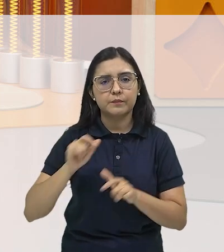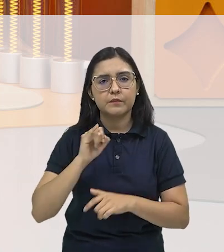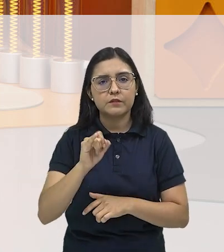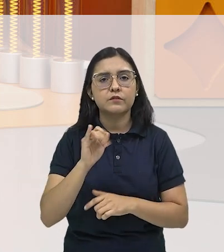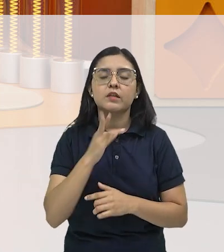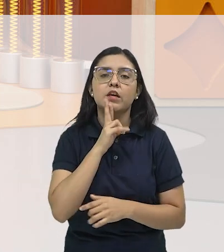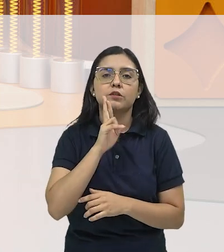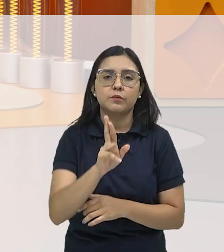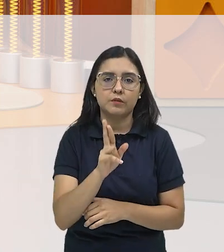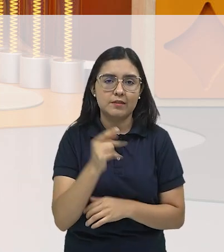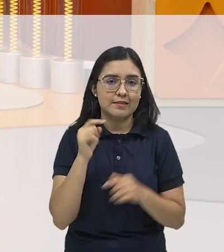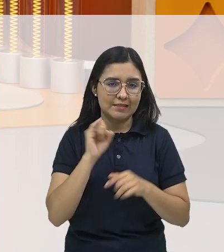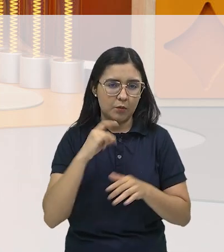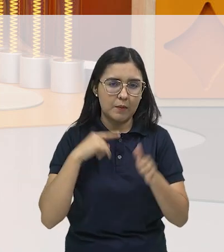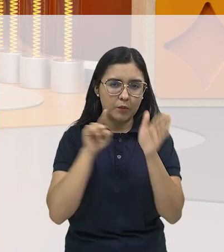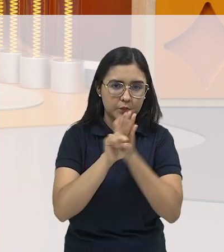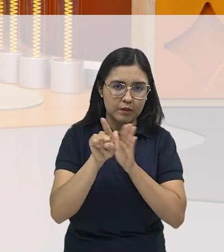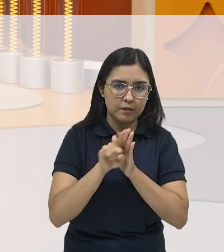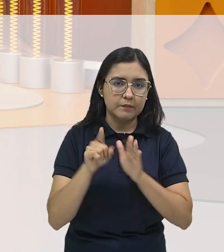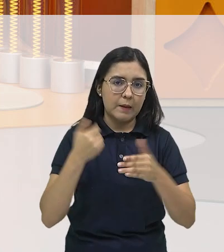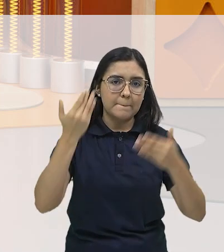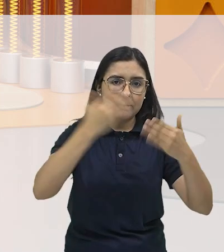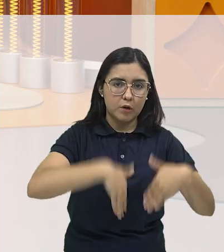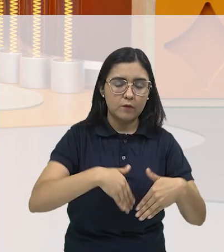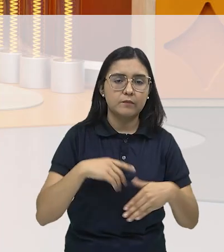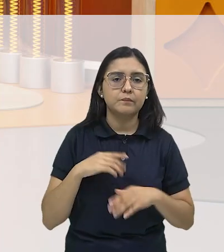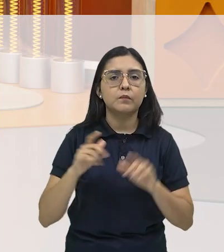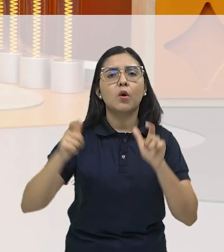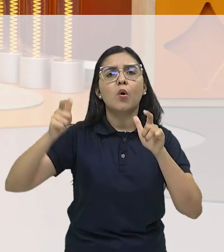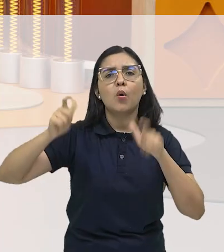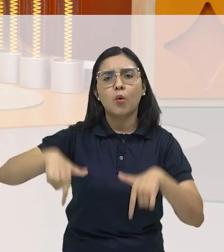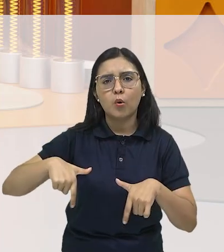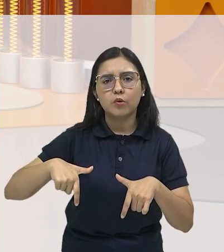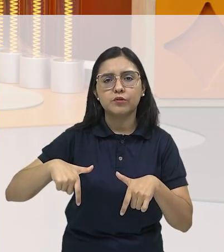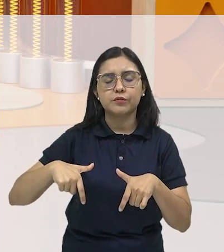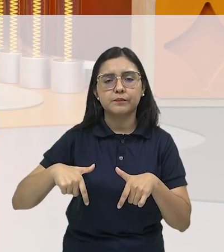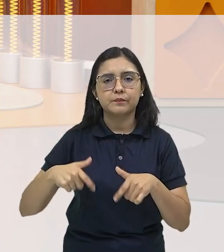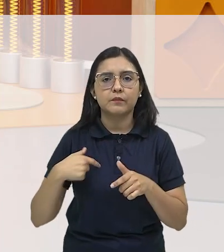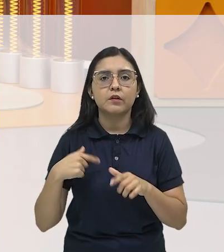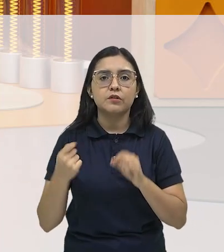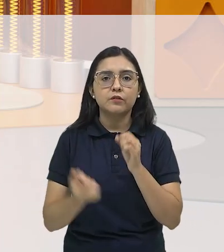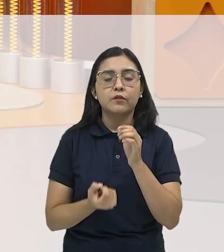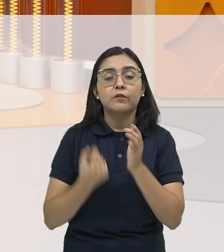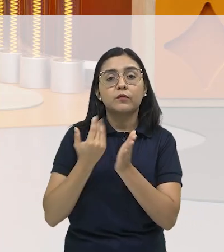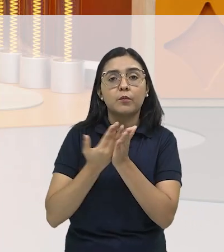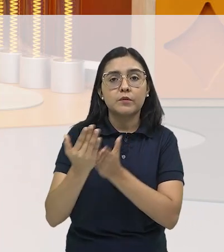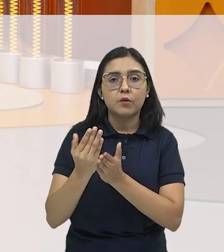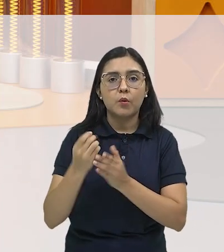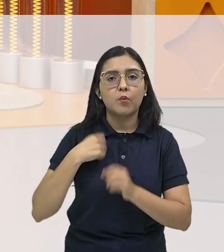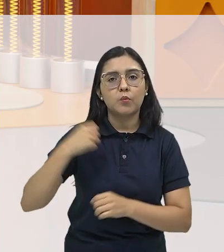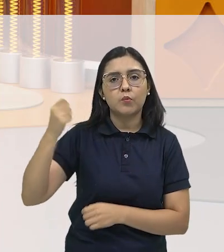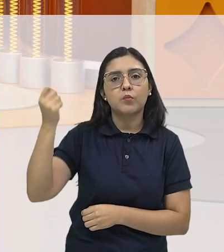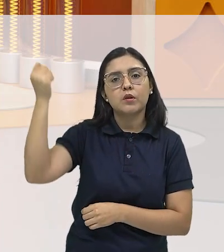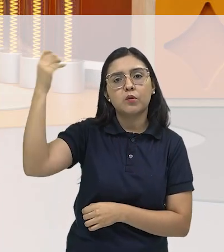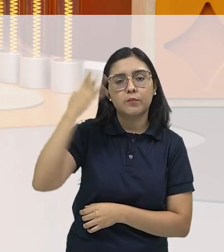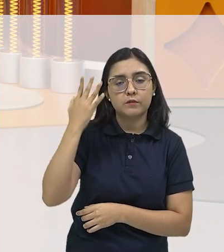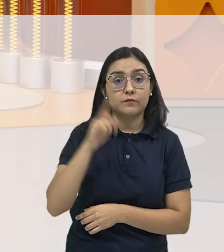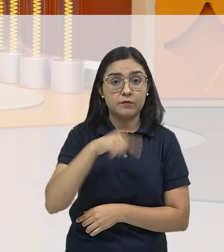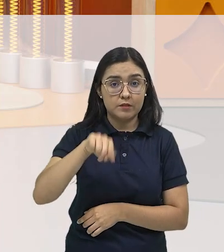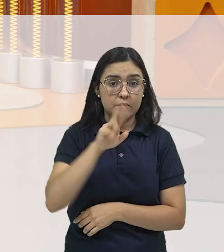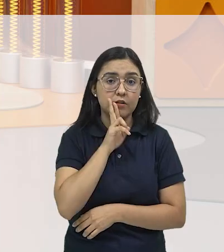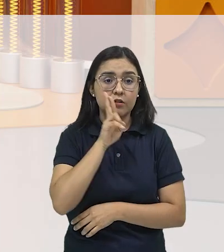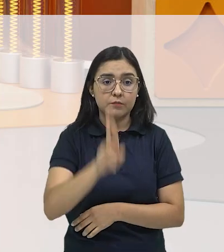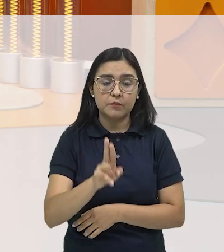fosse responder agora uma prova, perguntasse onde e quando surgiu o iluminismo, você iria responder o quê? Que o